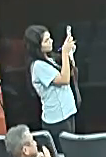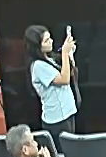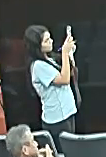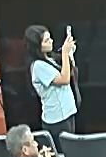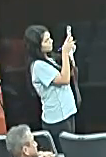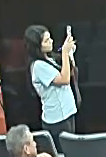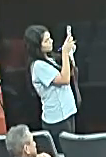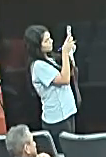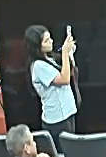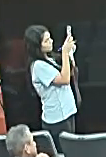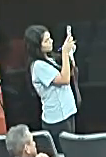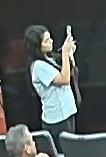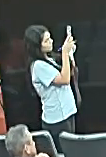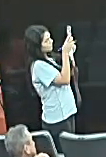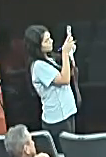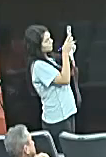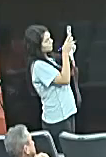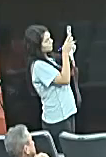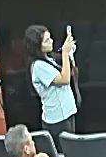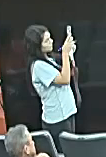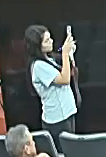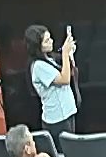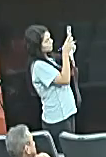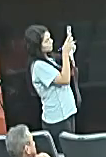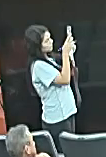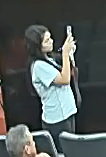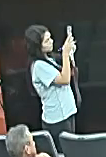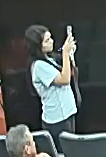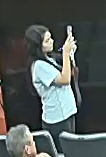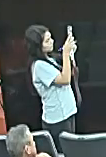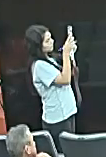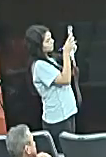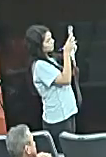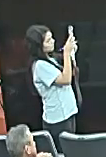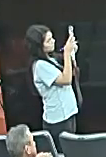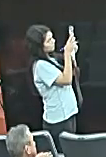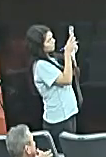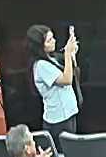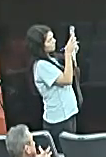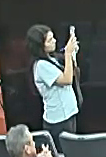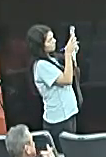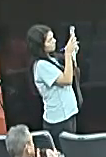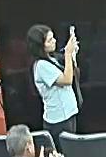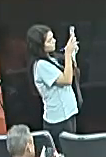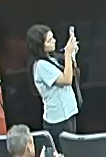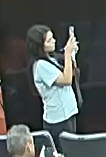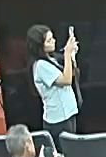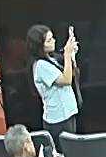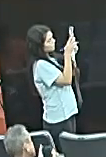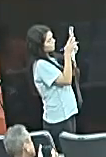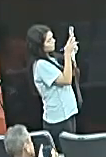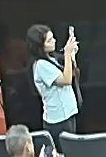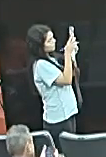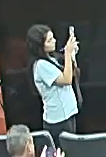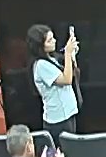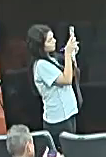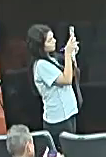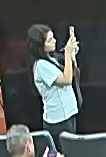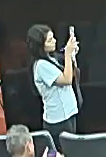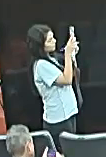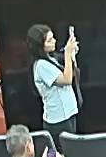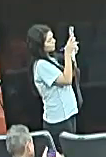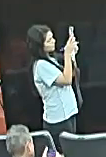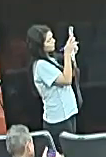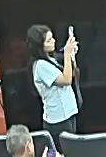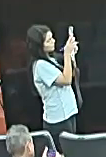constituição tramitam neste parlamento que a pec 28 até para que a gente consiga lá na frente texto